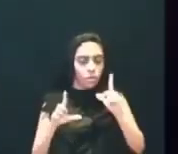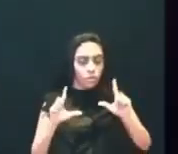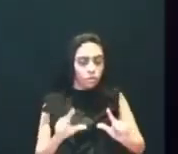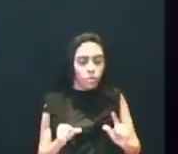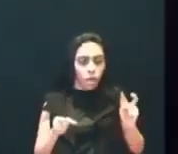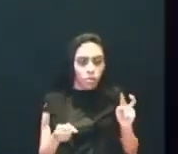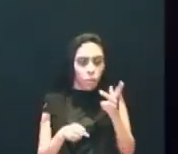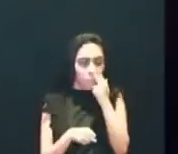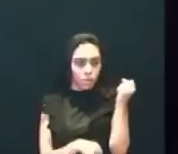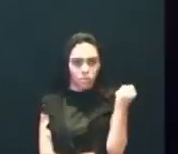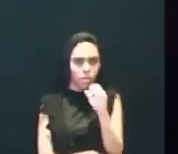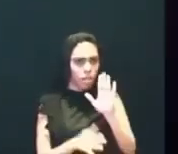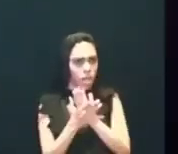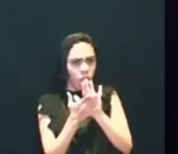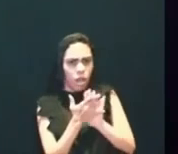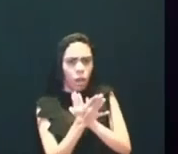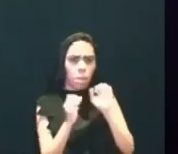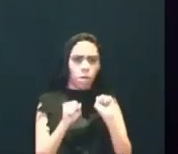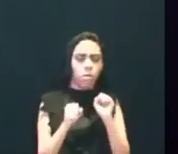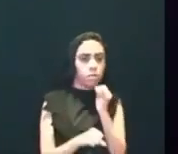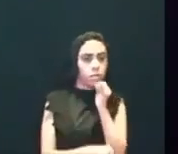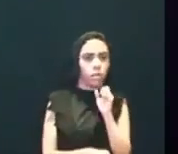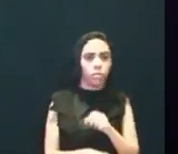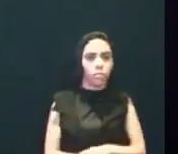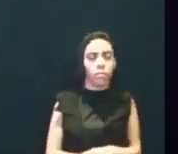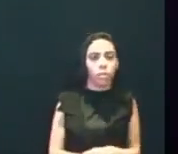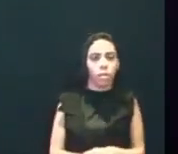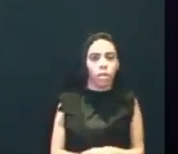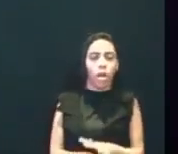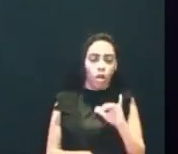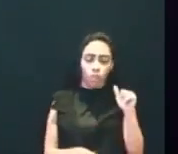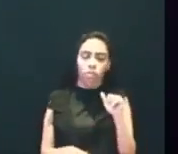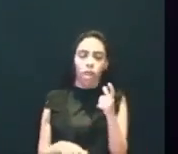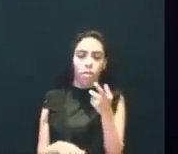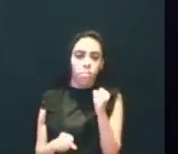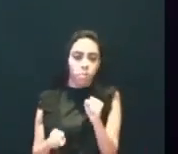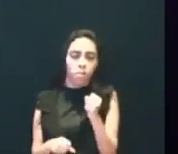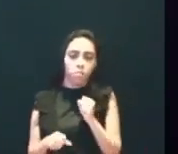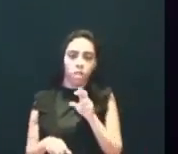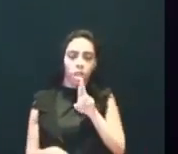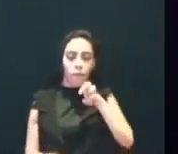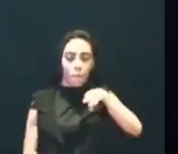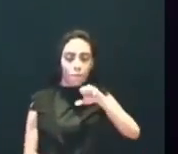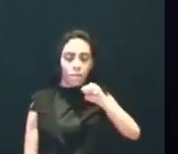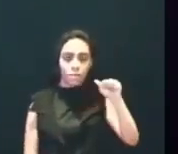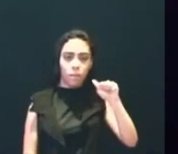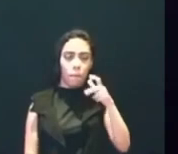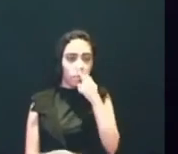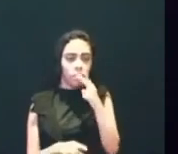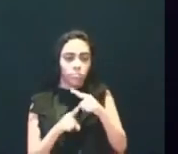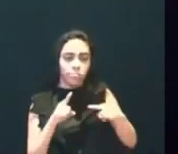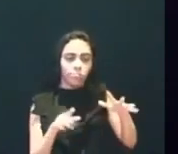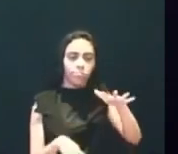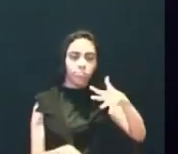não voltaram a subir, você pode dizer, sim, que o paciente tem uma remissão parcial, com doença